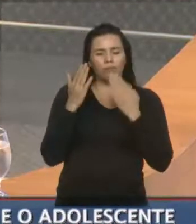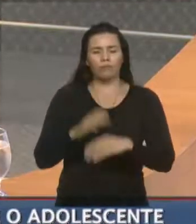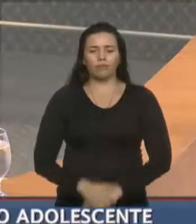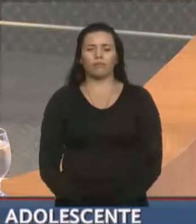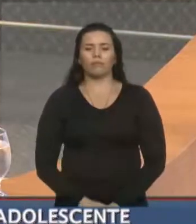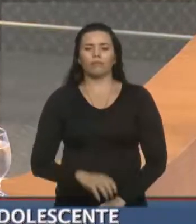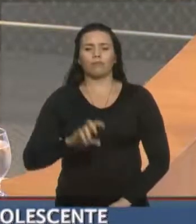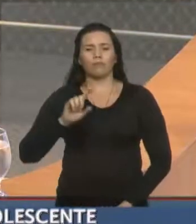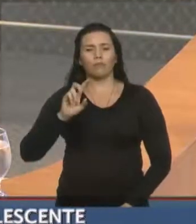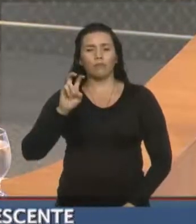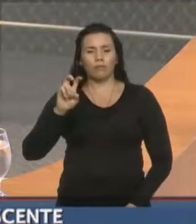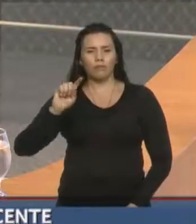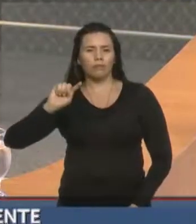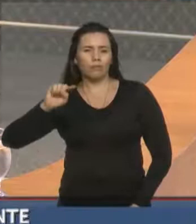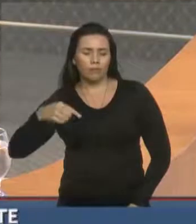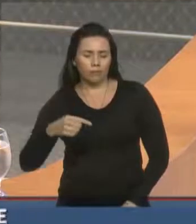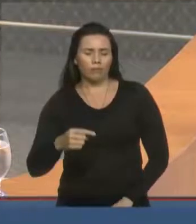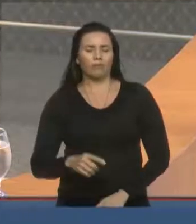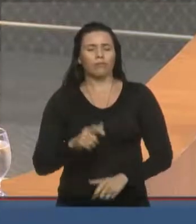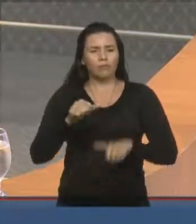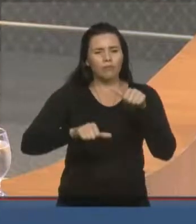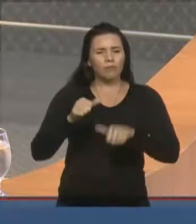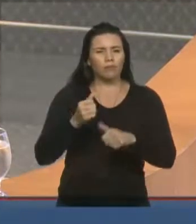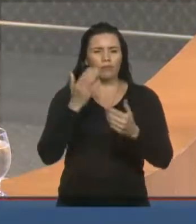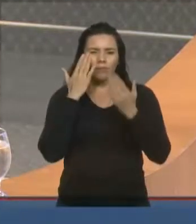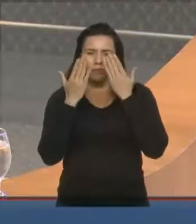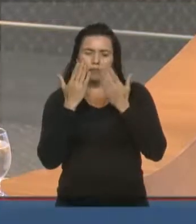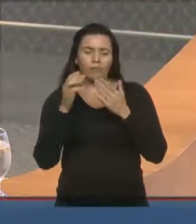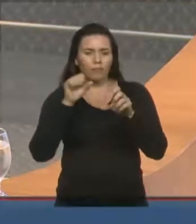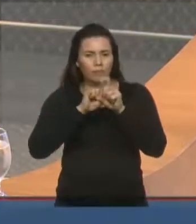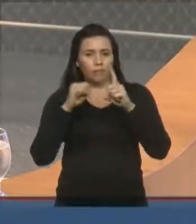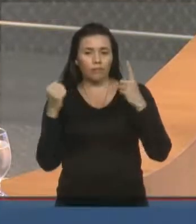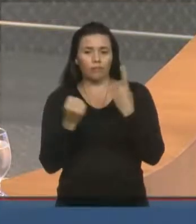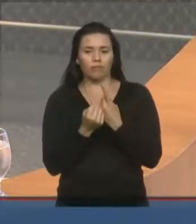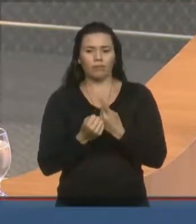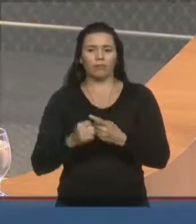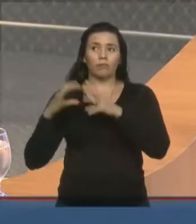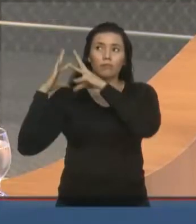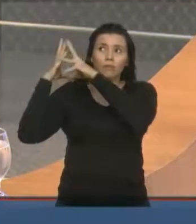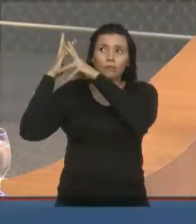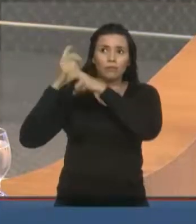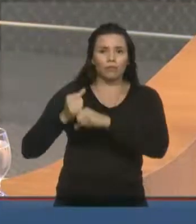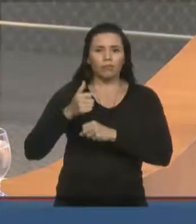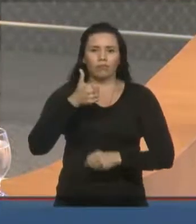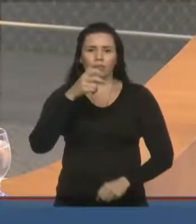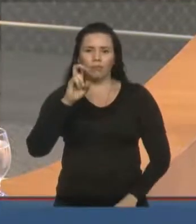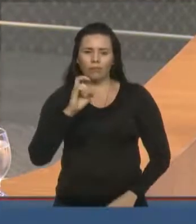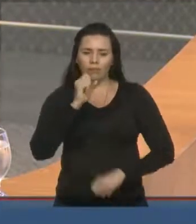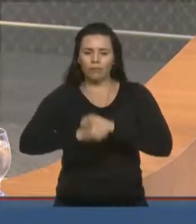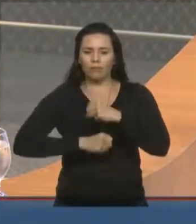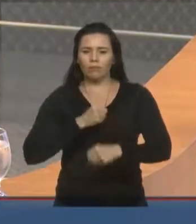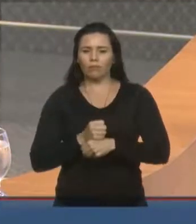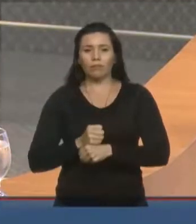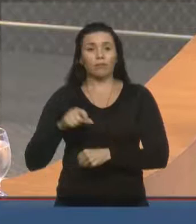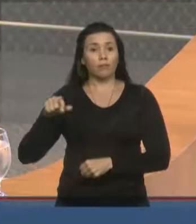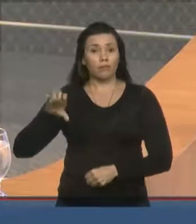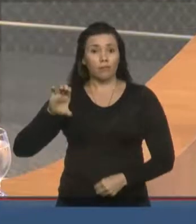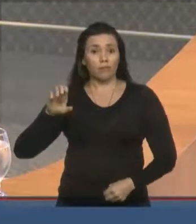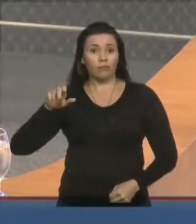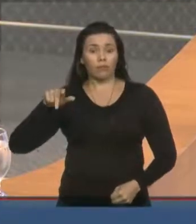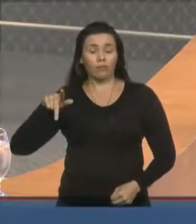5.470 laudos psicológicos e sociais. Nos últimos 15 anos, o centro tem um total